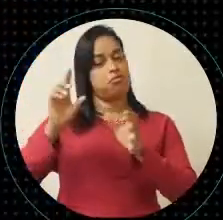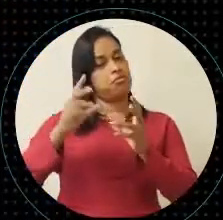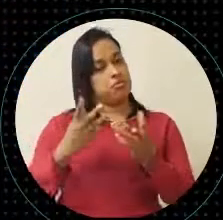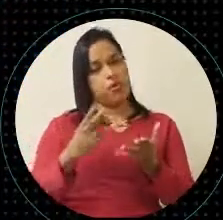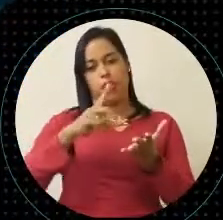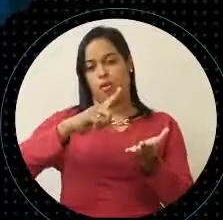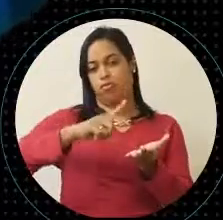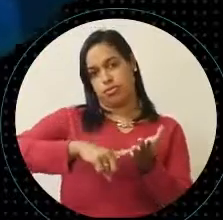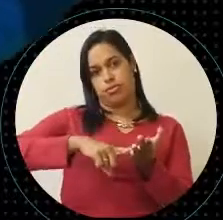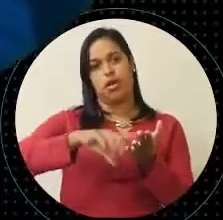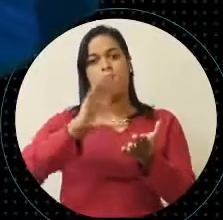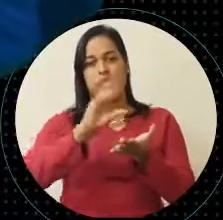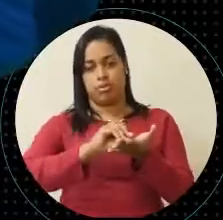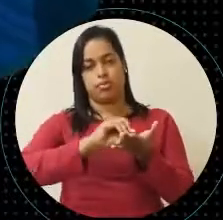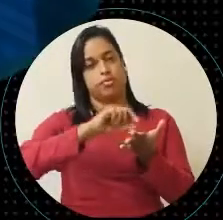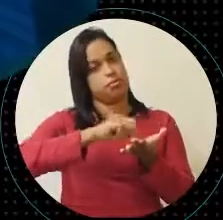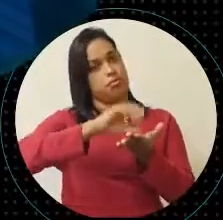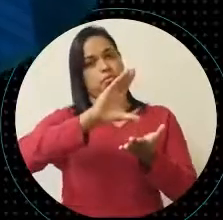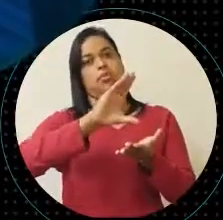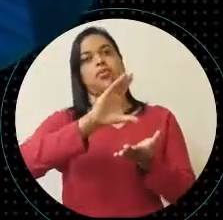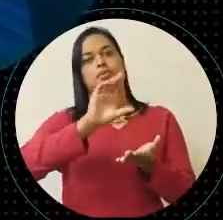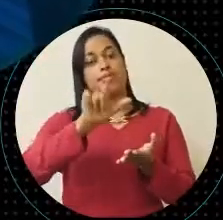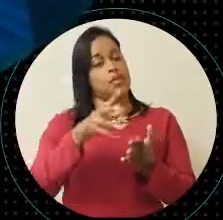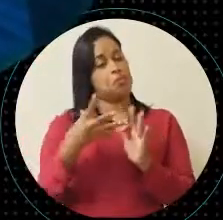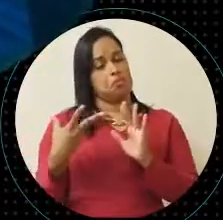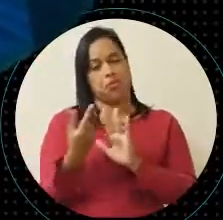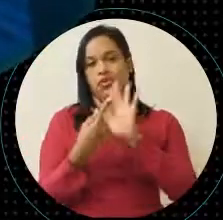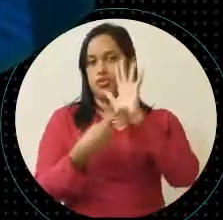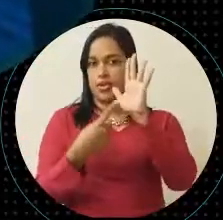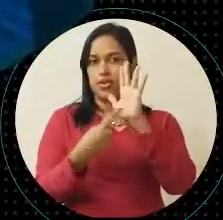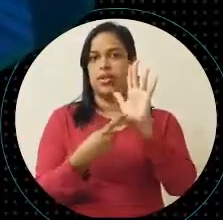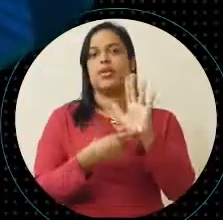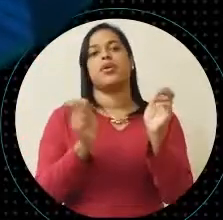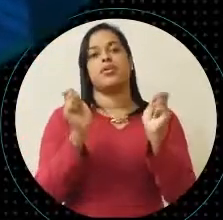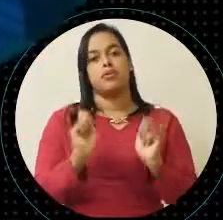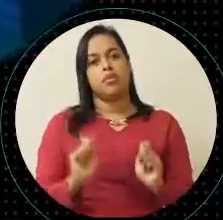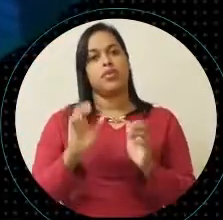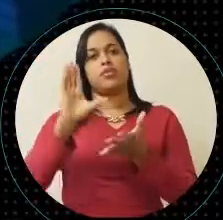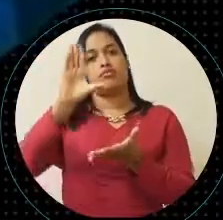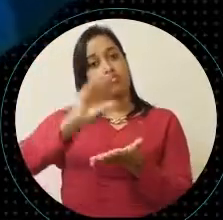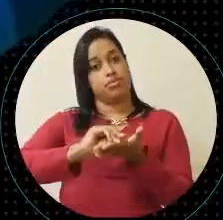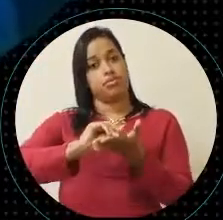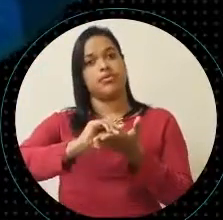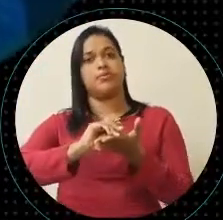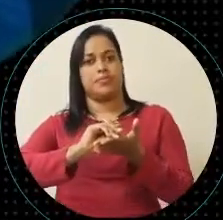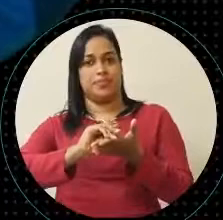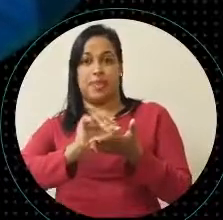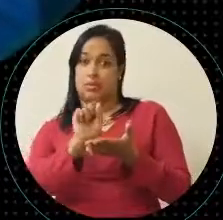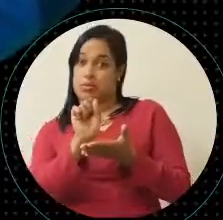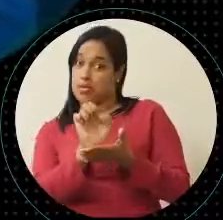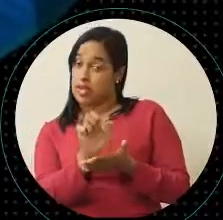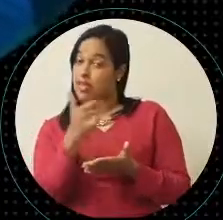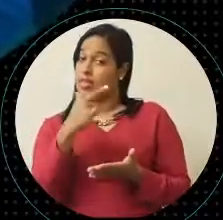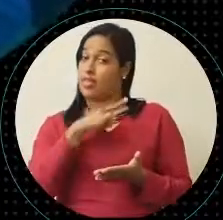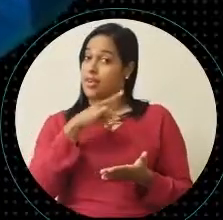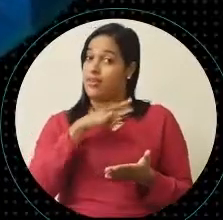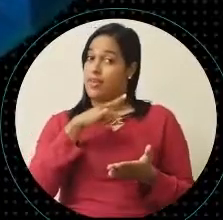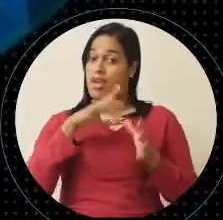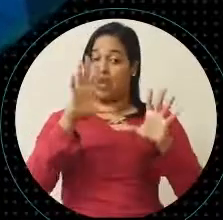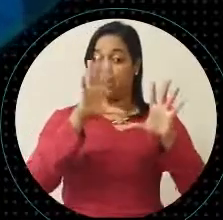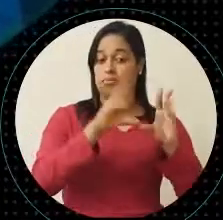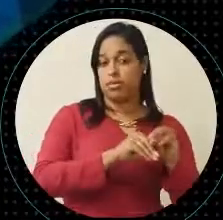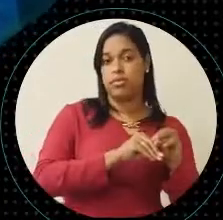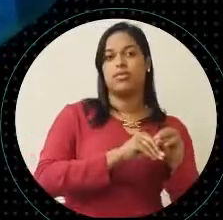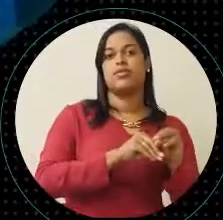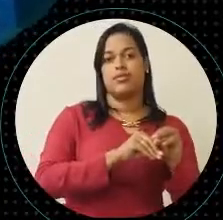desliga. Se o elemento estiver todo exibido, ele vai fazer com que ele deslize para cima. Se o elemento estiver apagado,